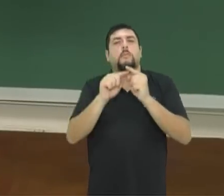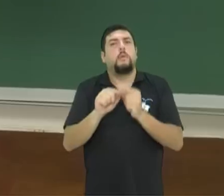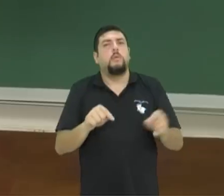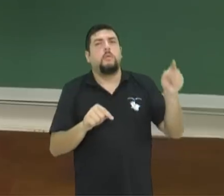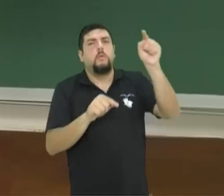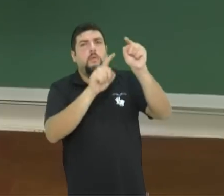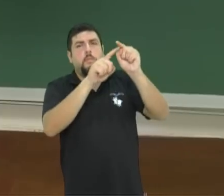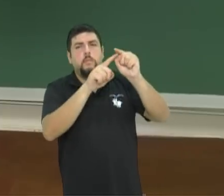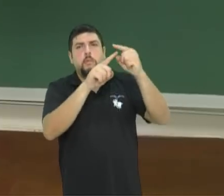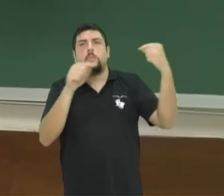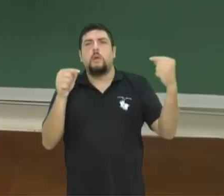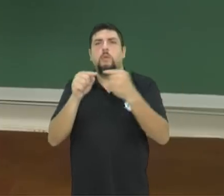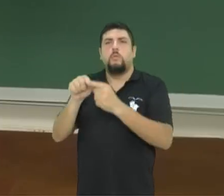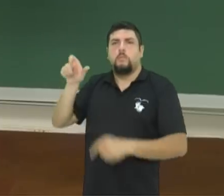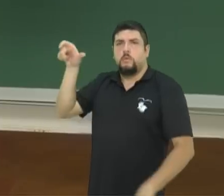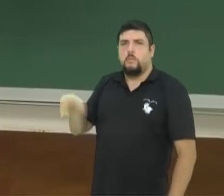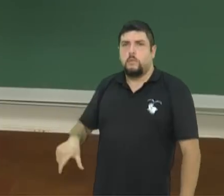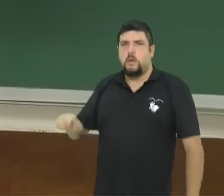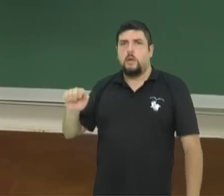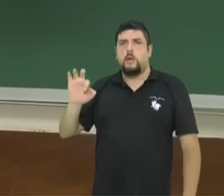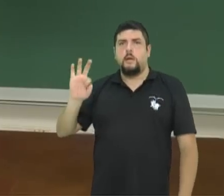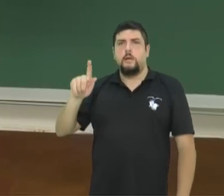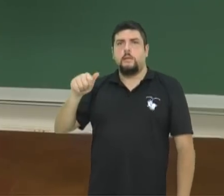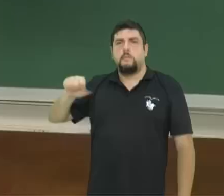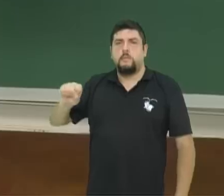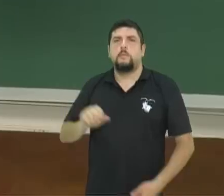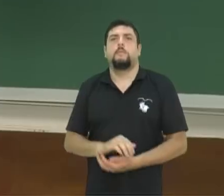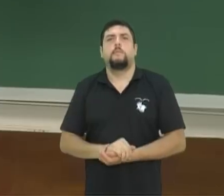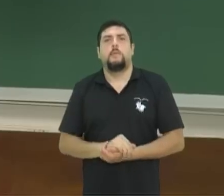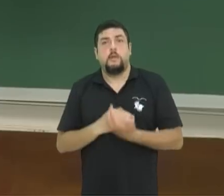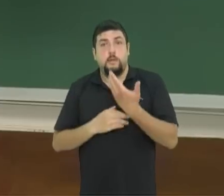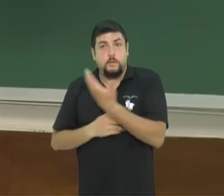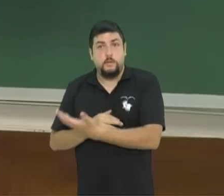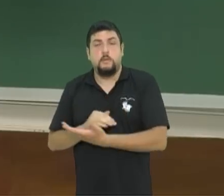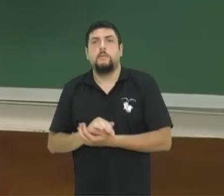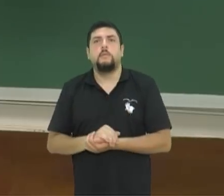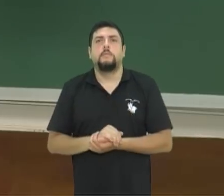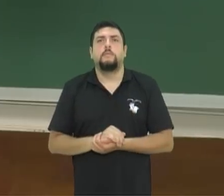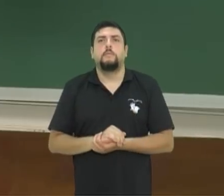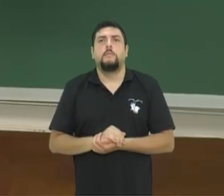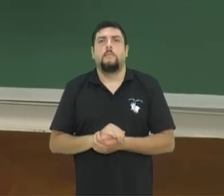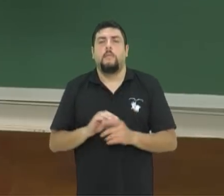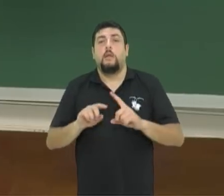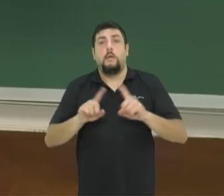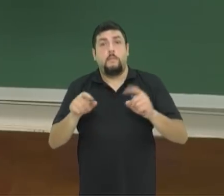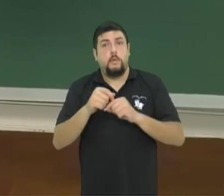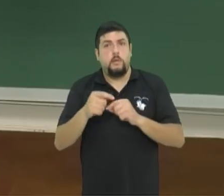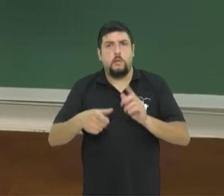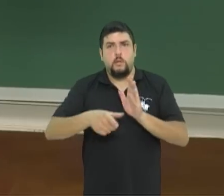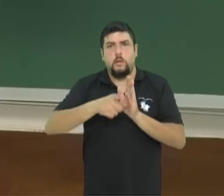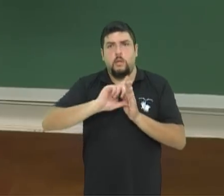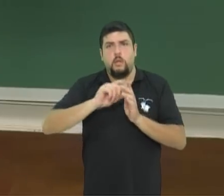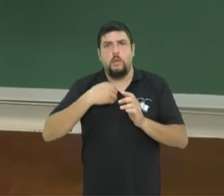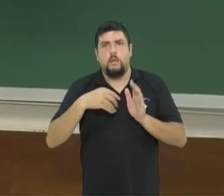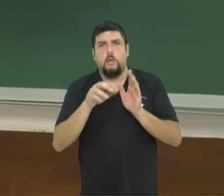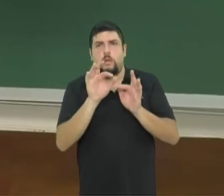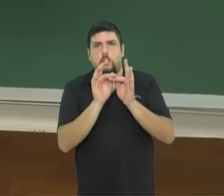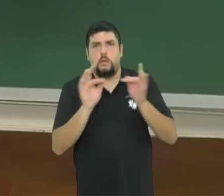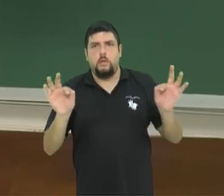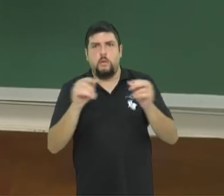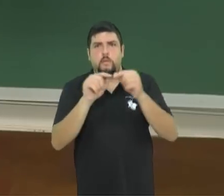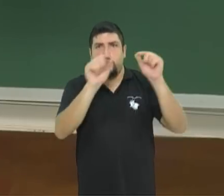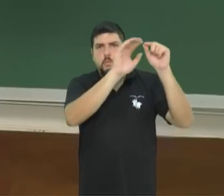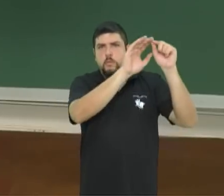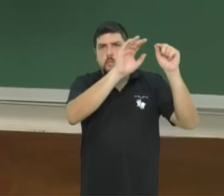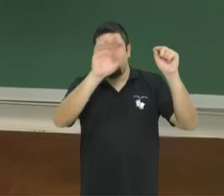refere a Atlas, né? Então, ele não colocou o ele ali. Mas ele poderia ter colocado aqui, ó, já nessa terceira frase, quando ele